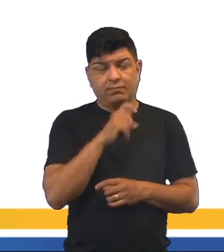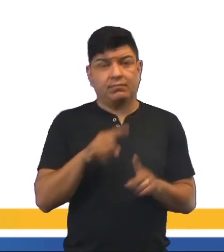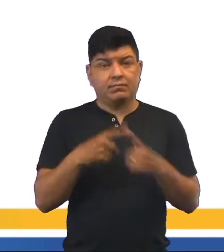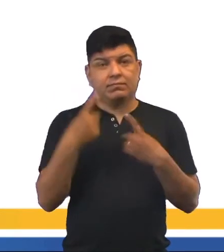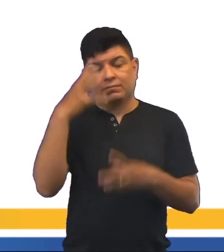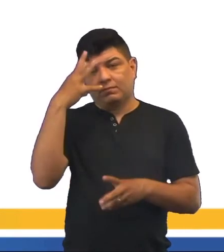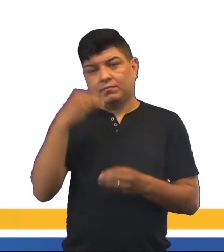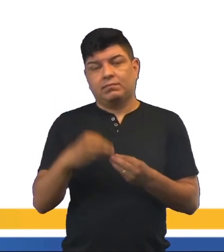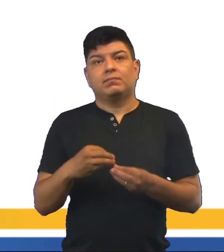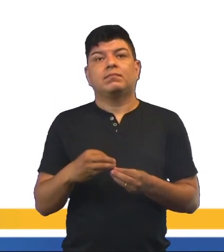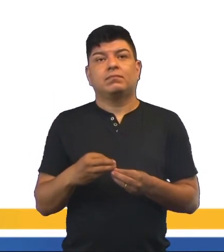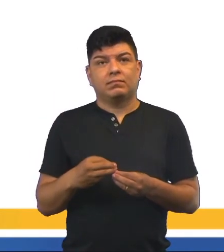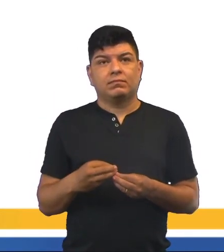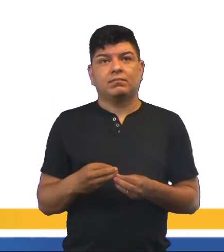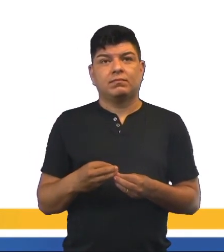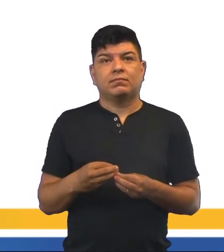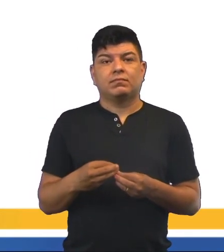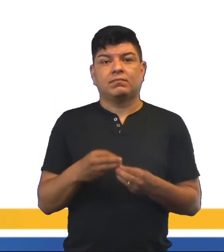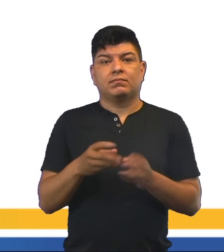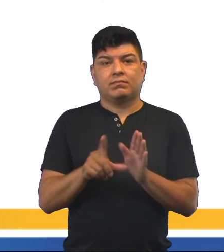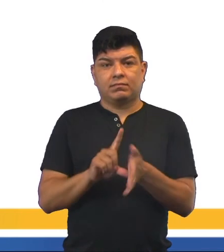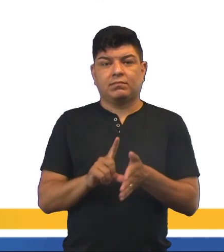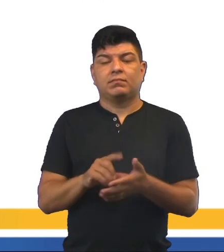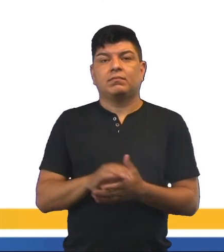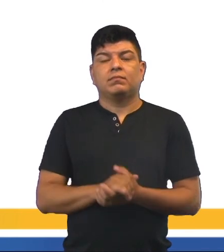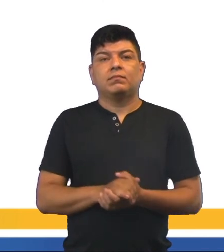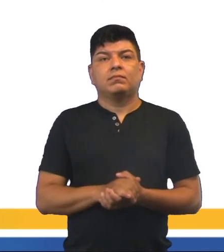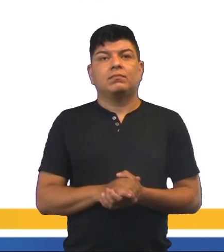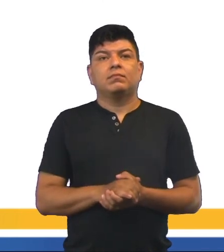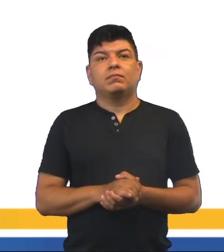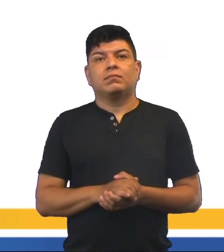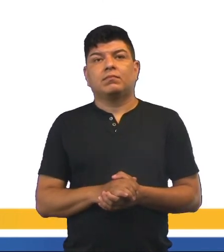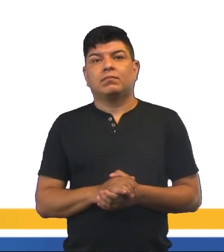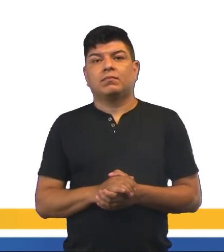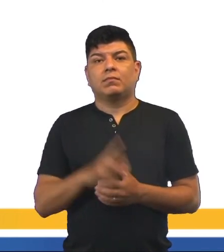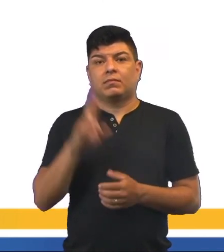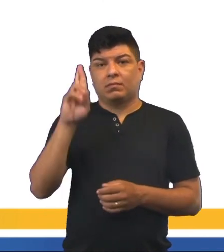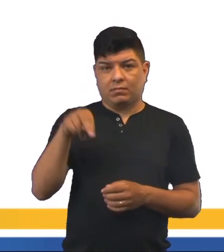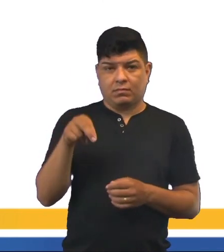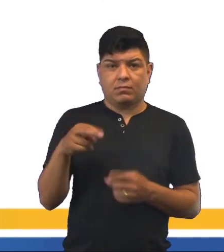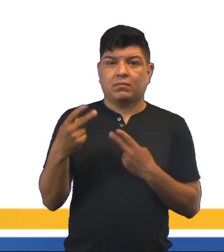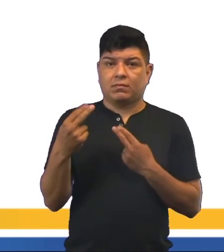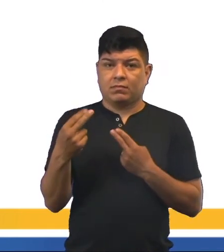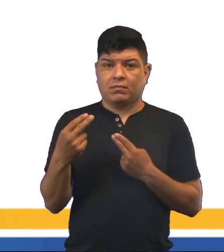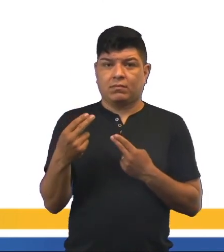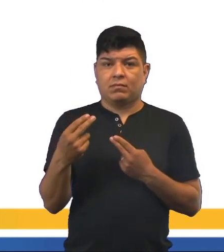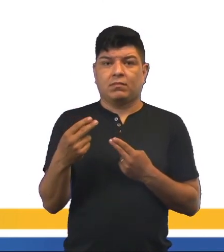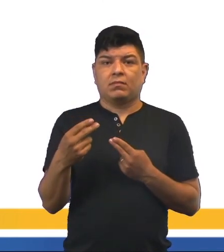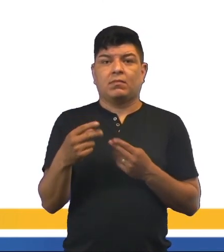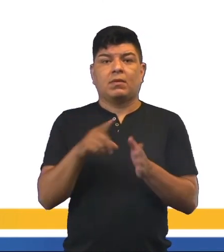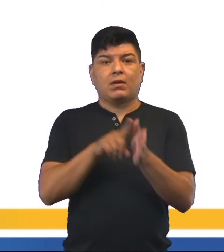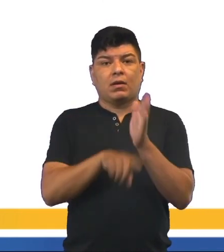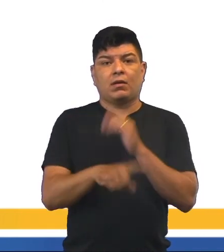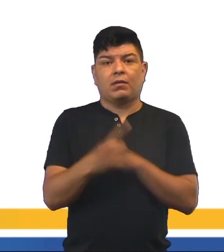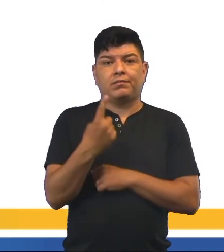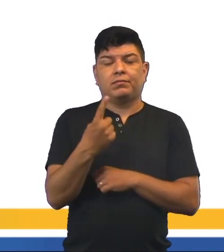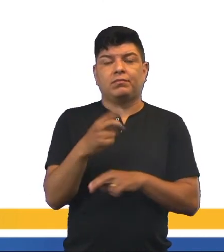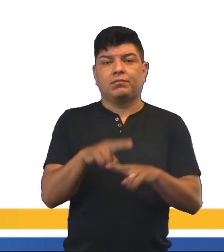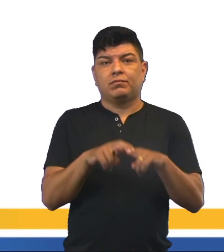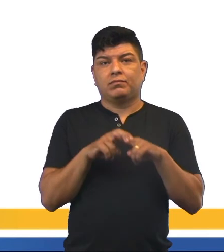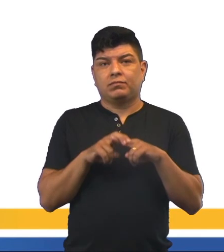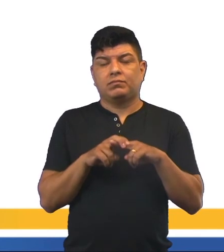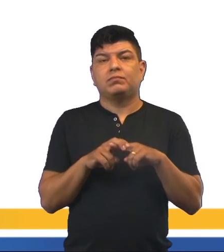Mas já sabemos, né, que nós vimos anteriormente. Geralmente, as razões de semelhança são números menores que 1.